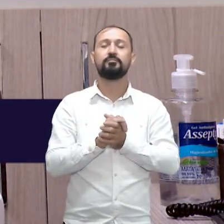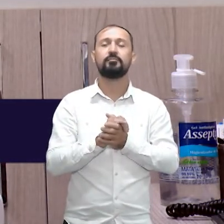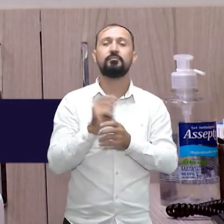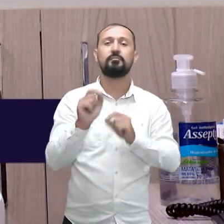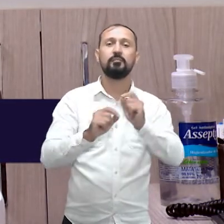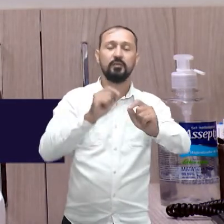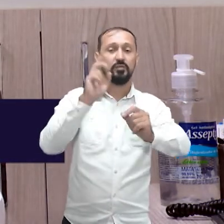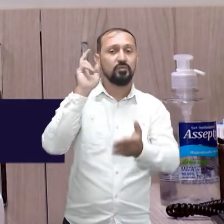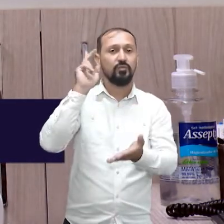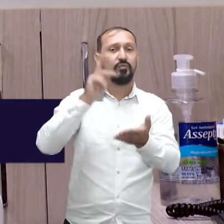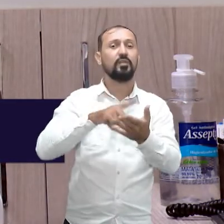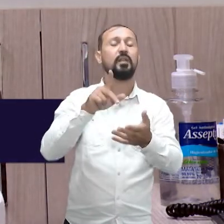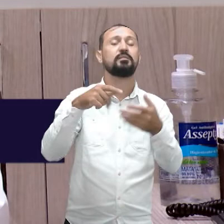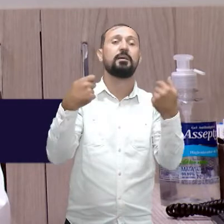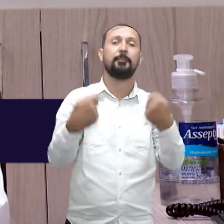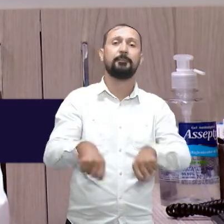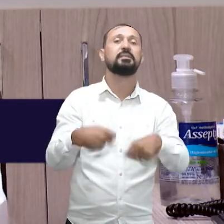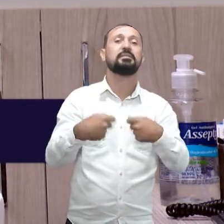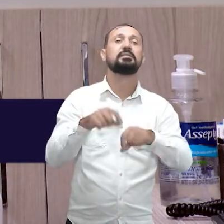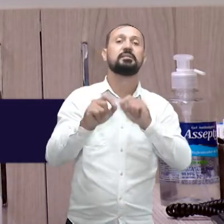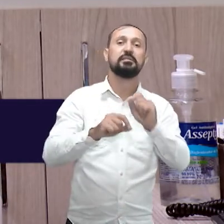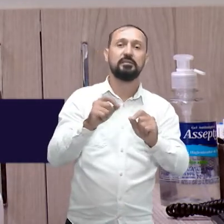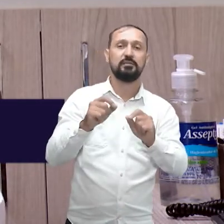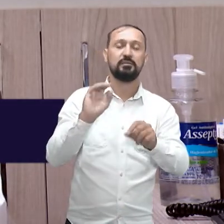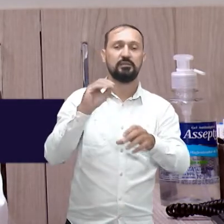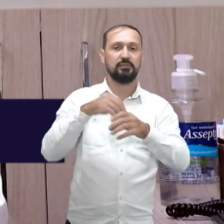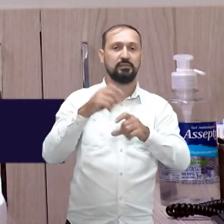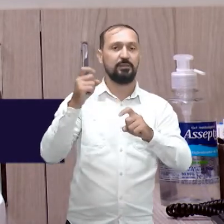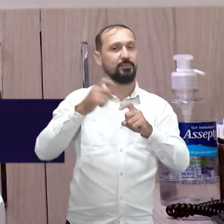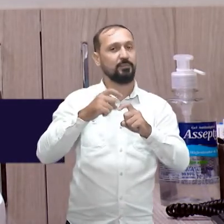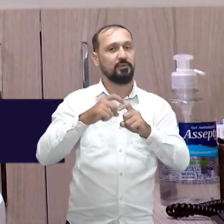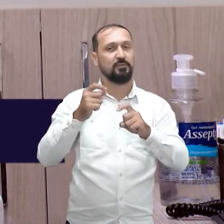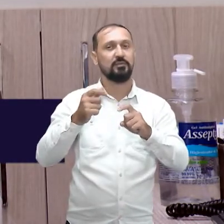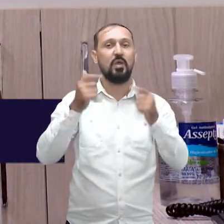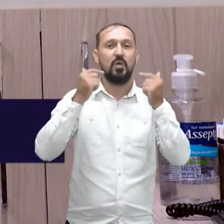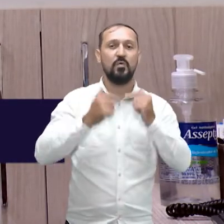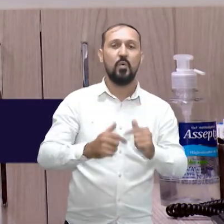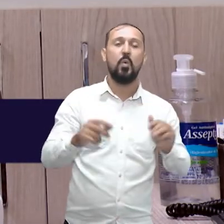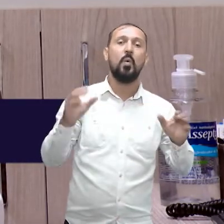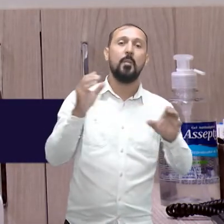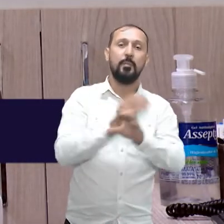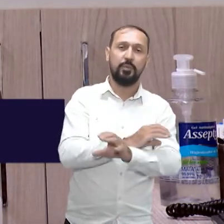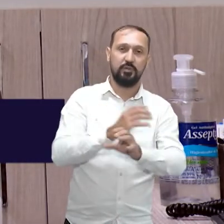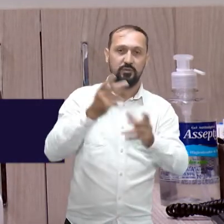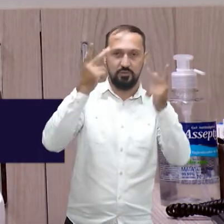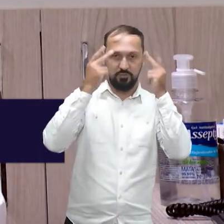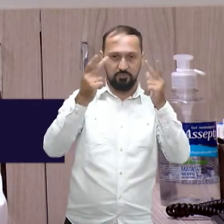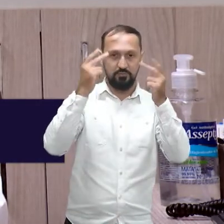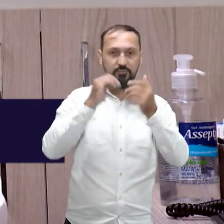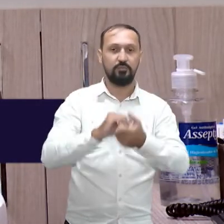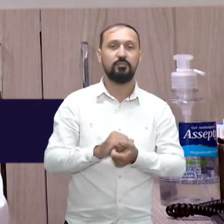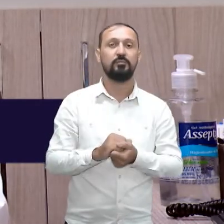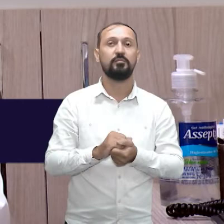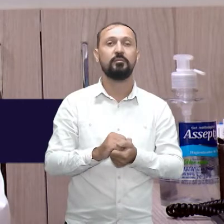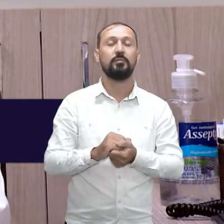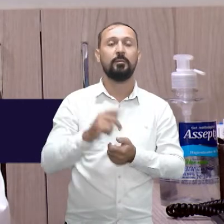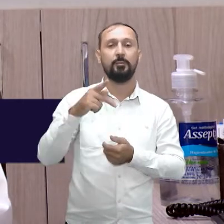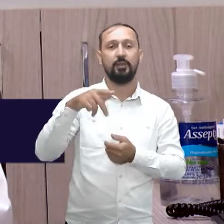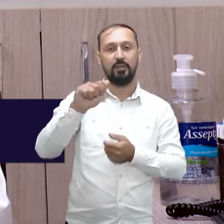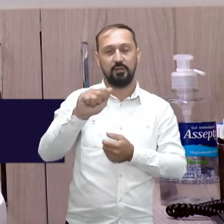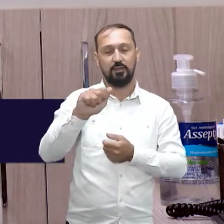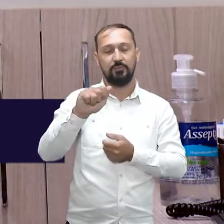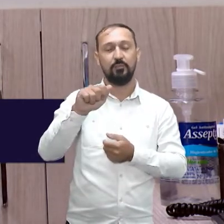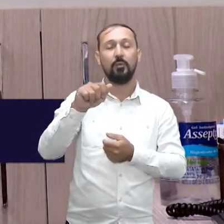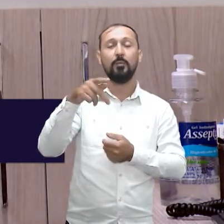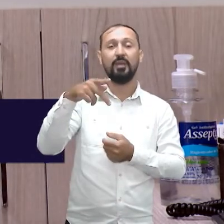orienta, esses tabus vão caindo e o que fica de verdade é a necessidade, a essência da medicina, que é o exame físico completo e